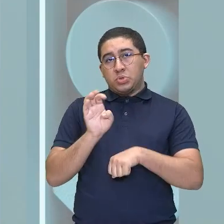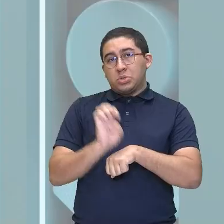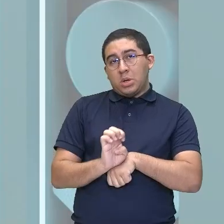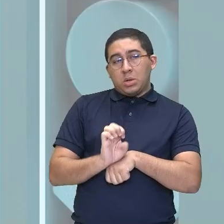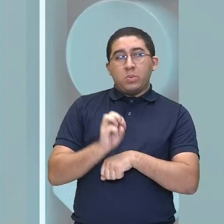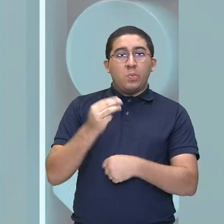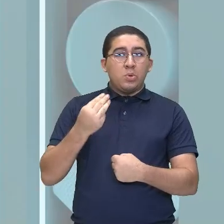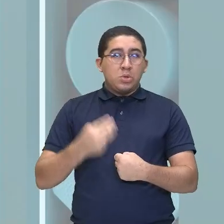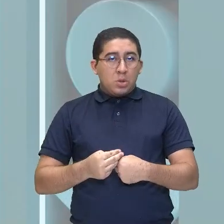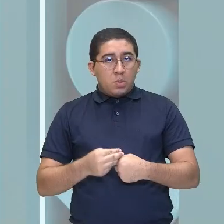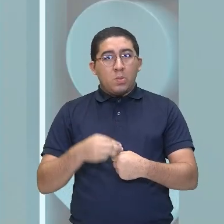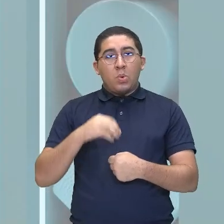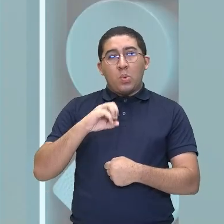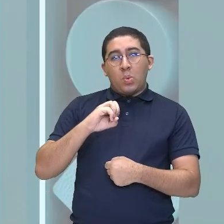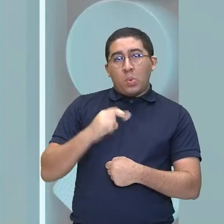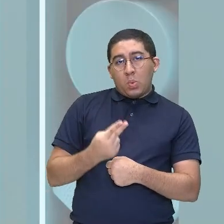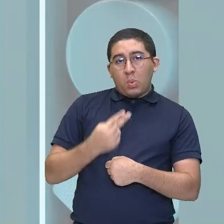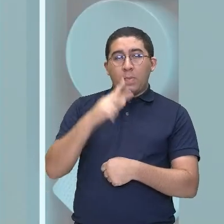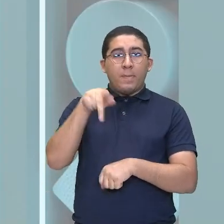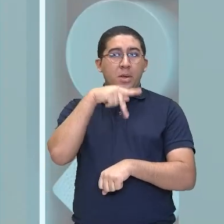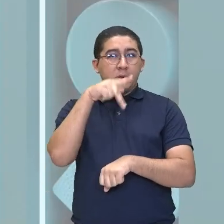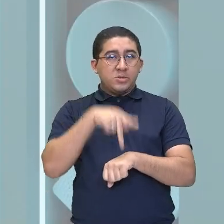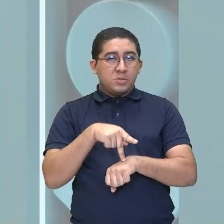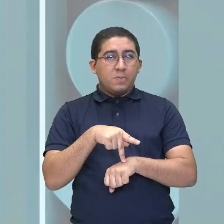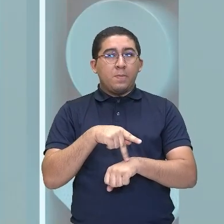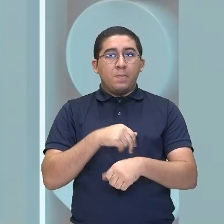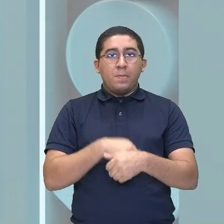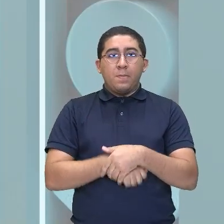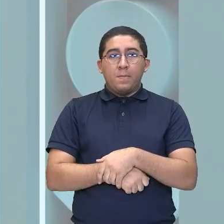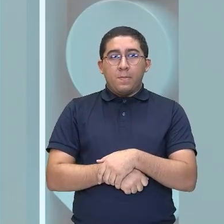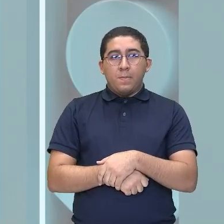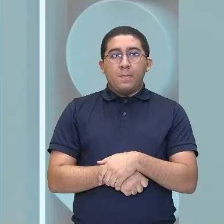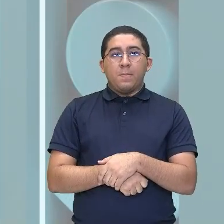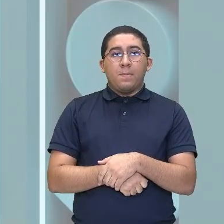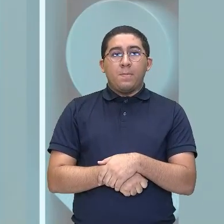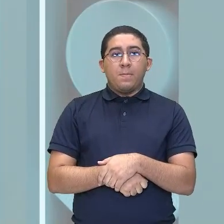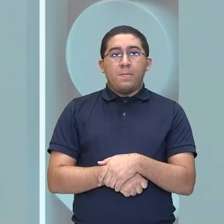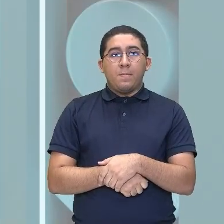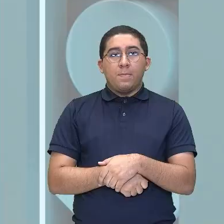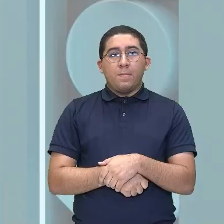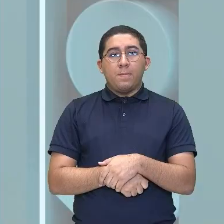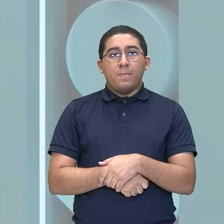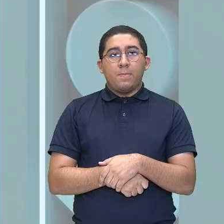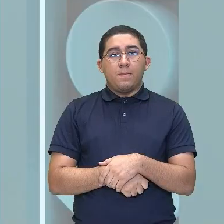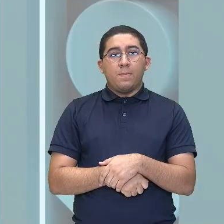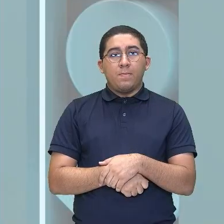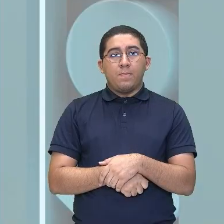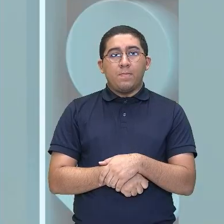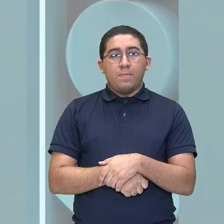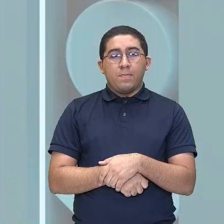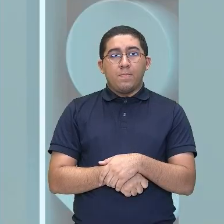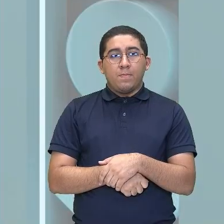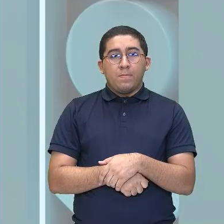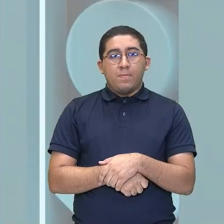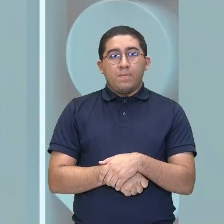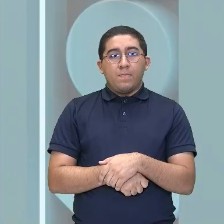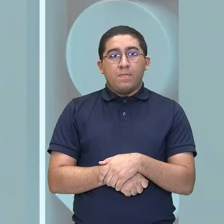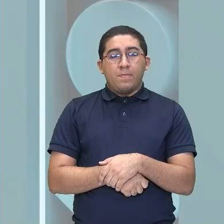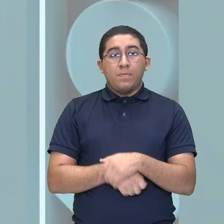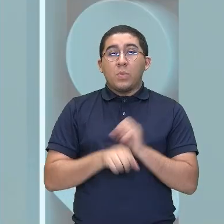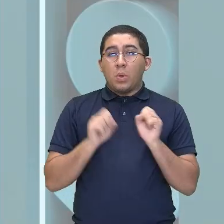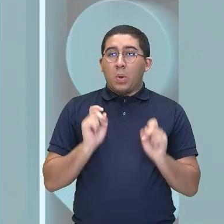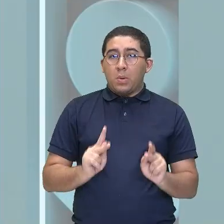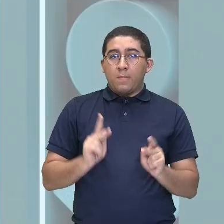ou o Brasil. O país como um todo, o Brasil inteiro, né? Então, muito bem. Vamos ver agora